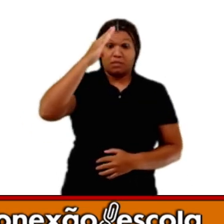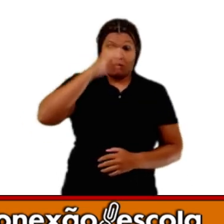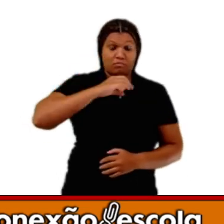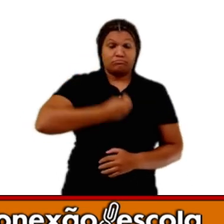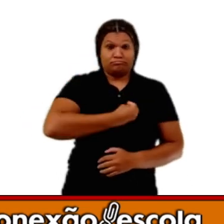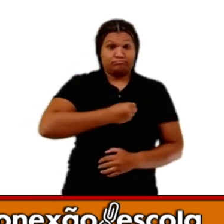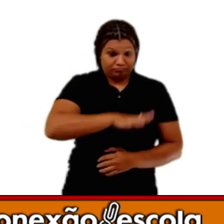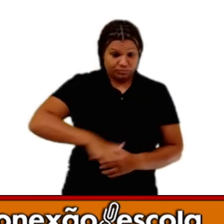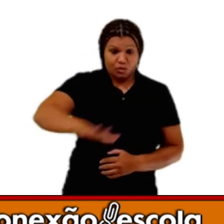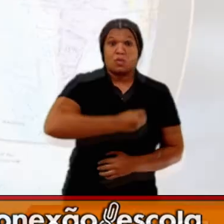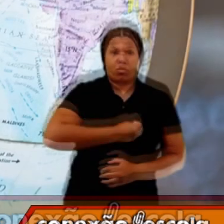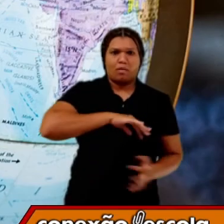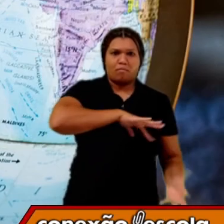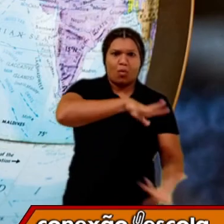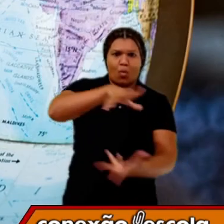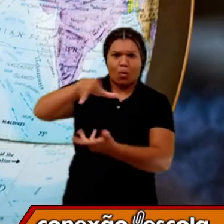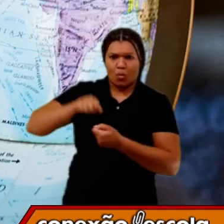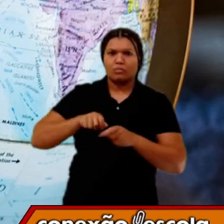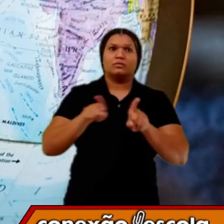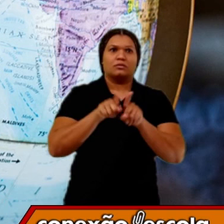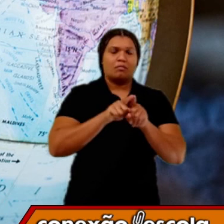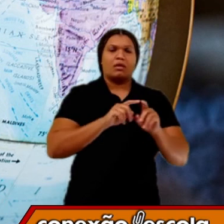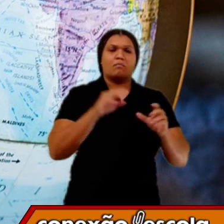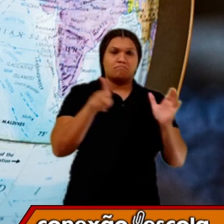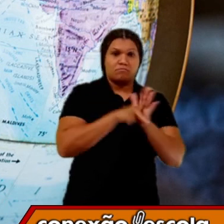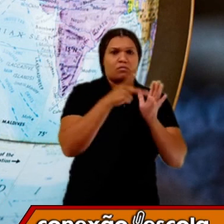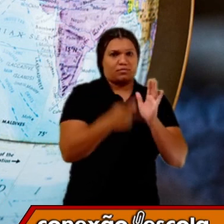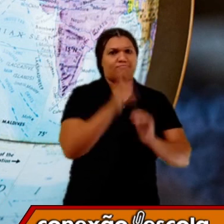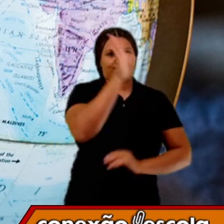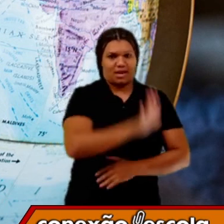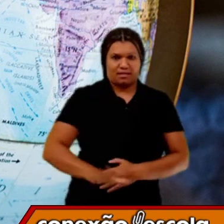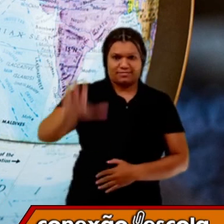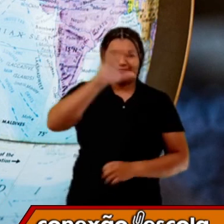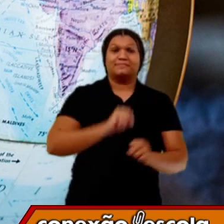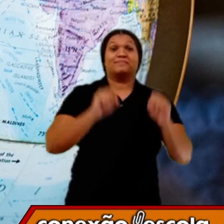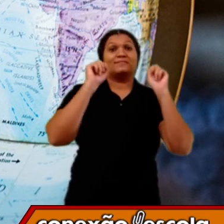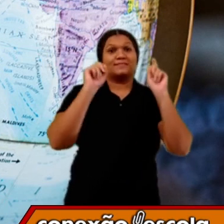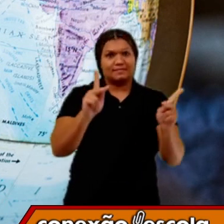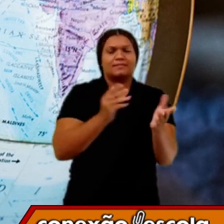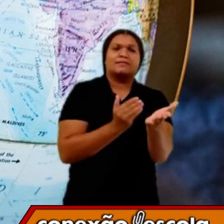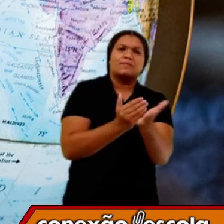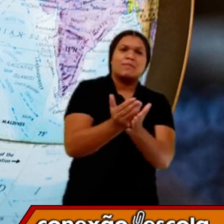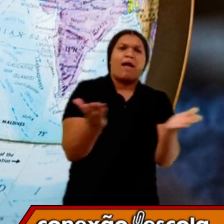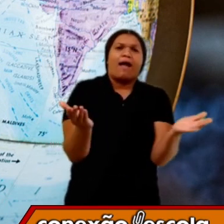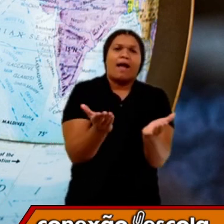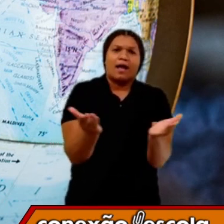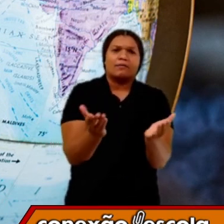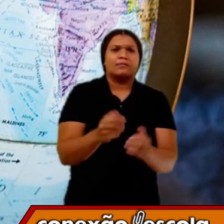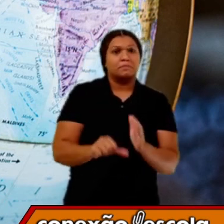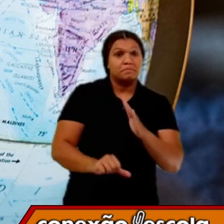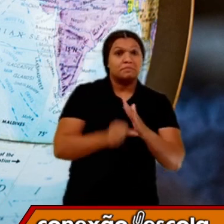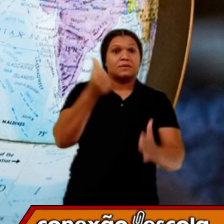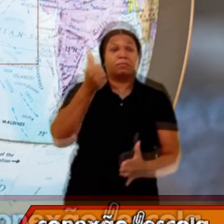vamos falar também sobre os biomas brasileiros, beleza? Para iniciar, nós